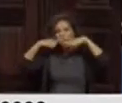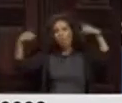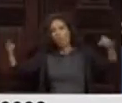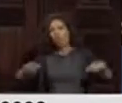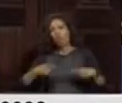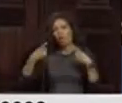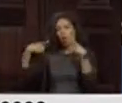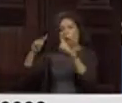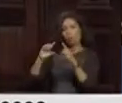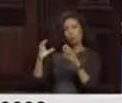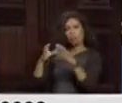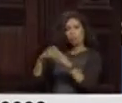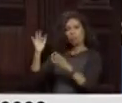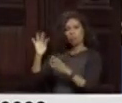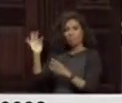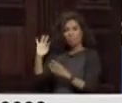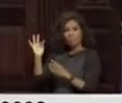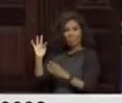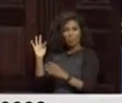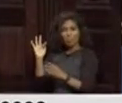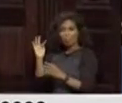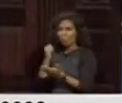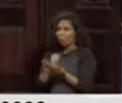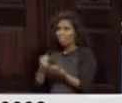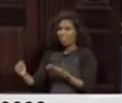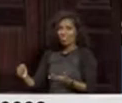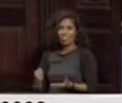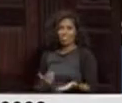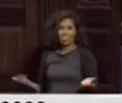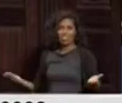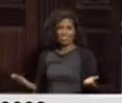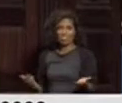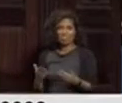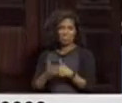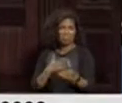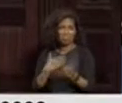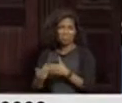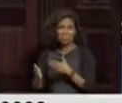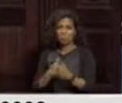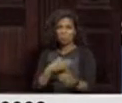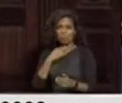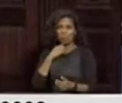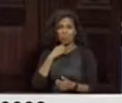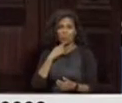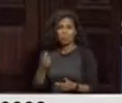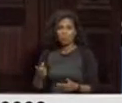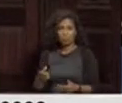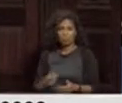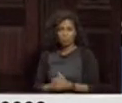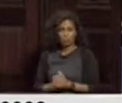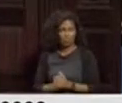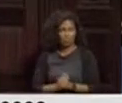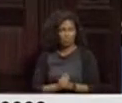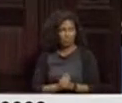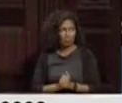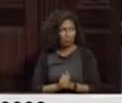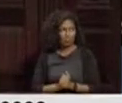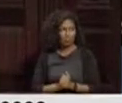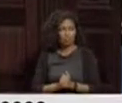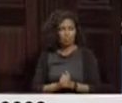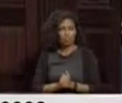vou concluir isso, eu também estaria defendendo a intervenção total, porque já houve uma